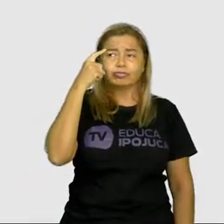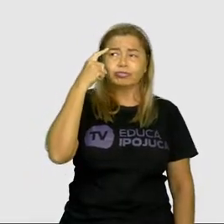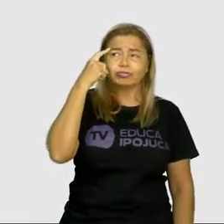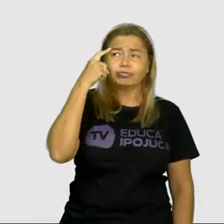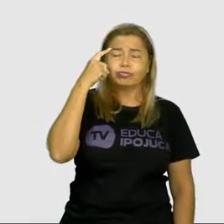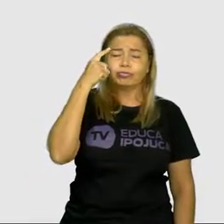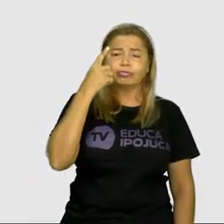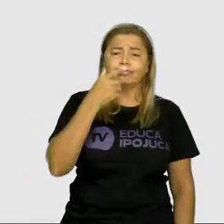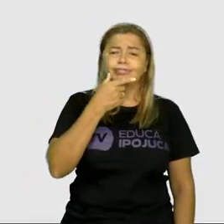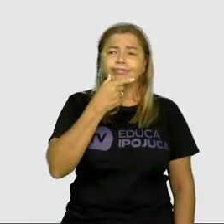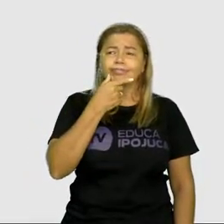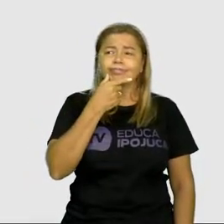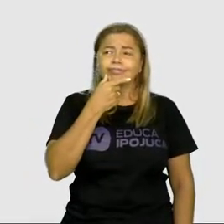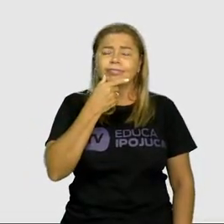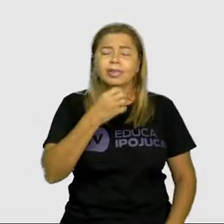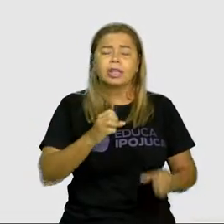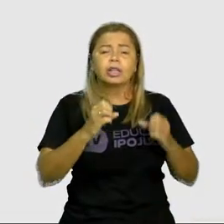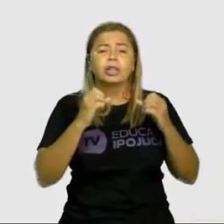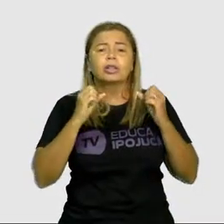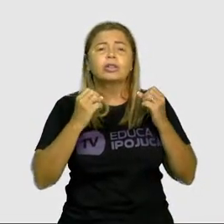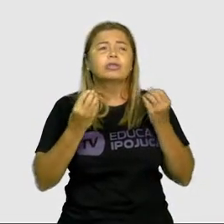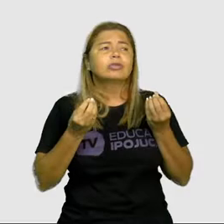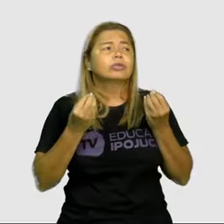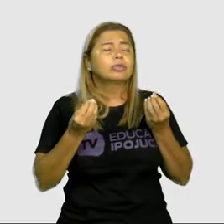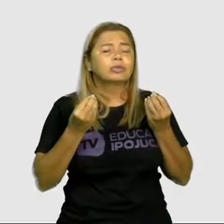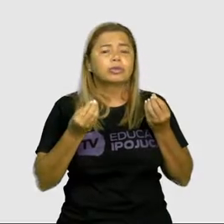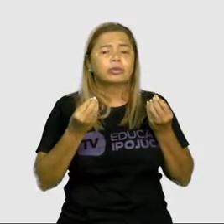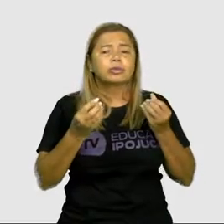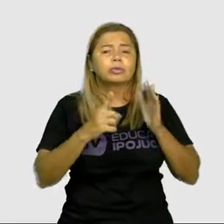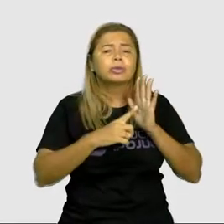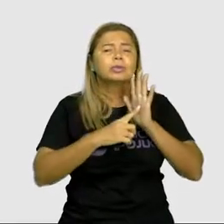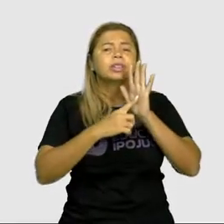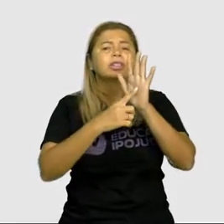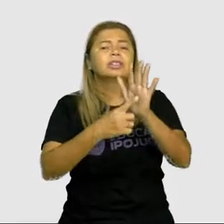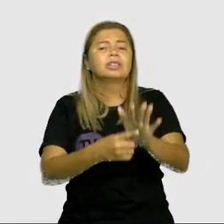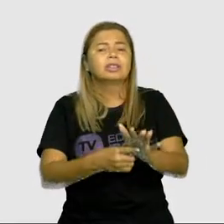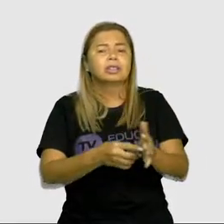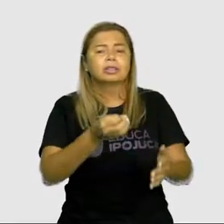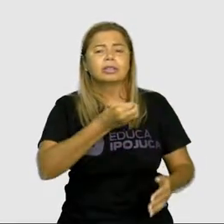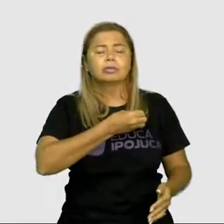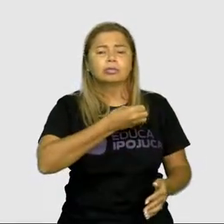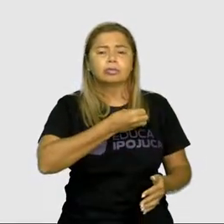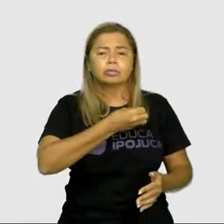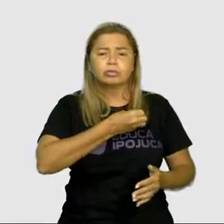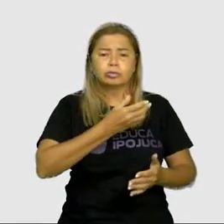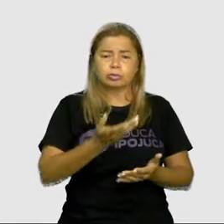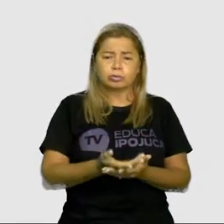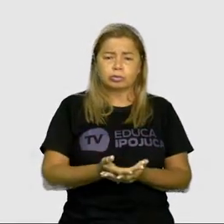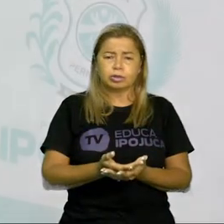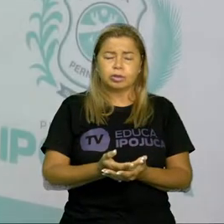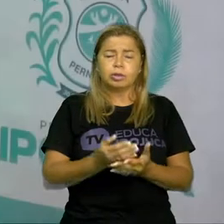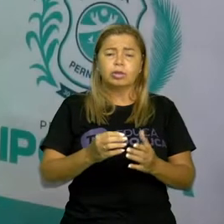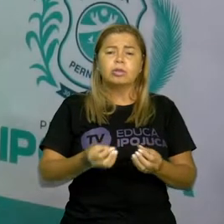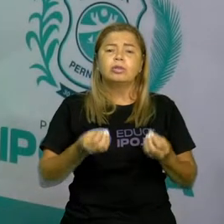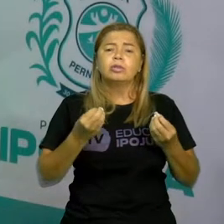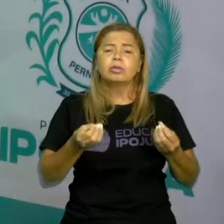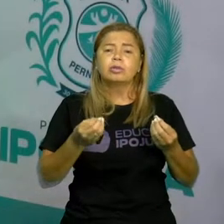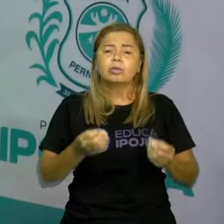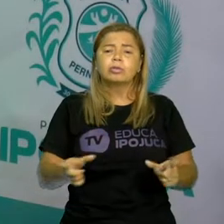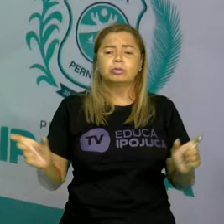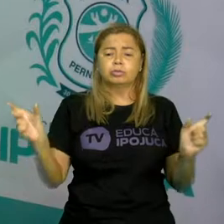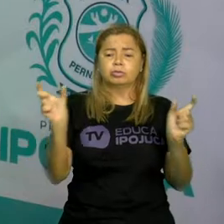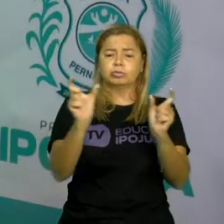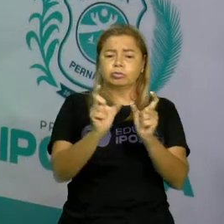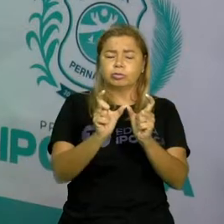Como será que nós podemos representar esse número? Como será que nós podemos compor e decompor esse